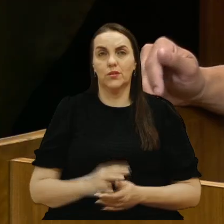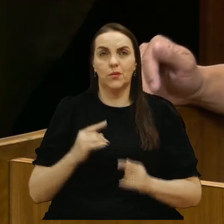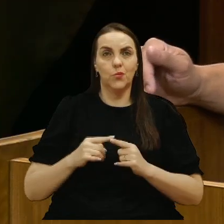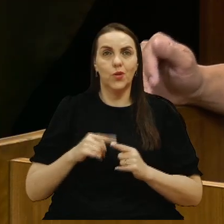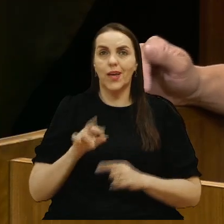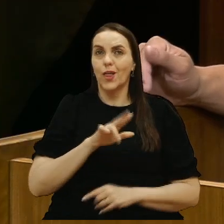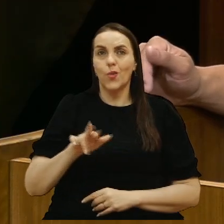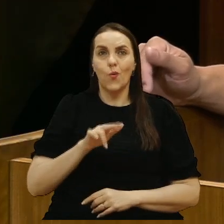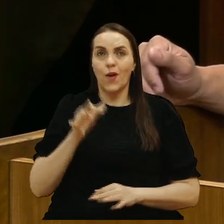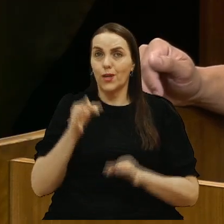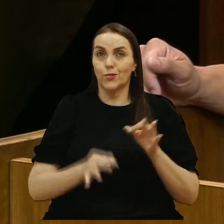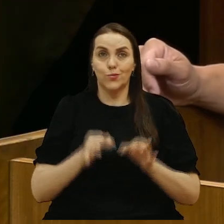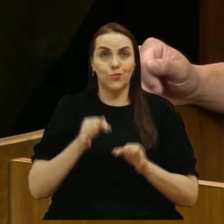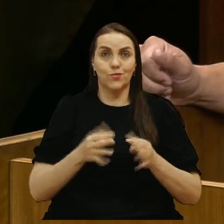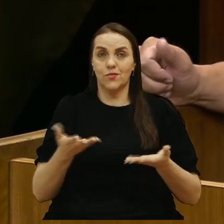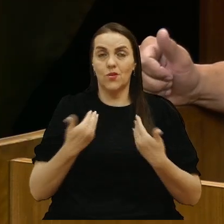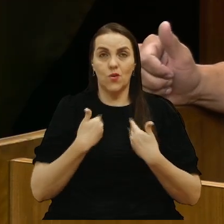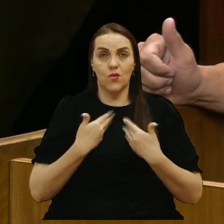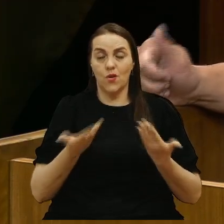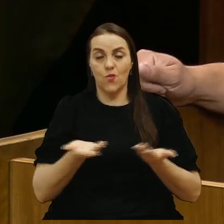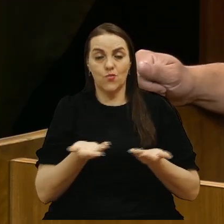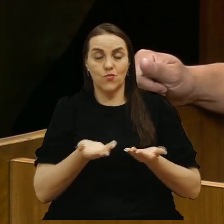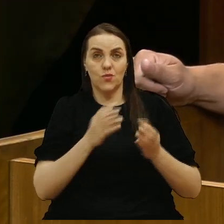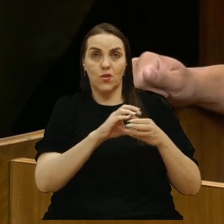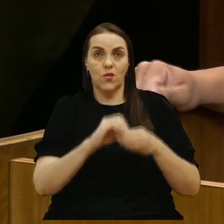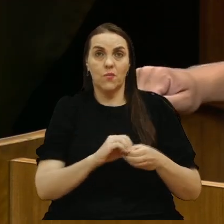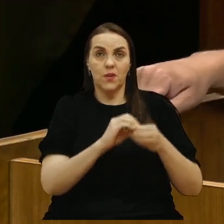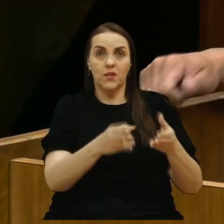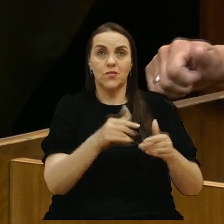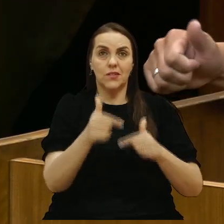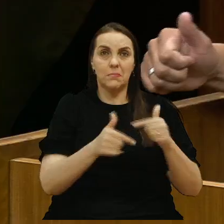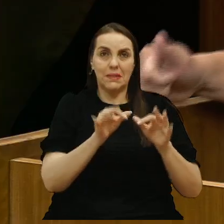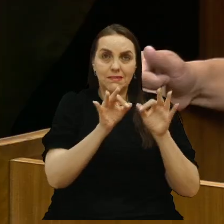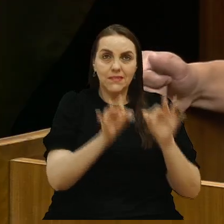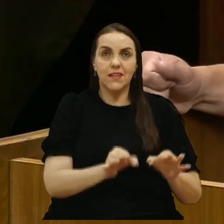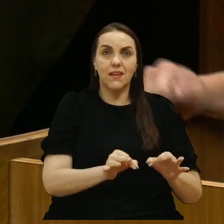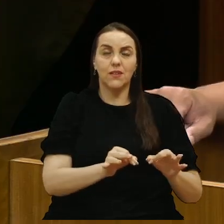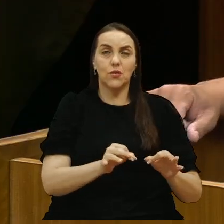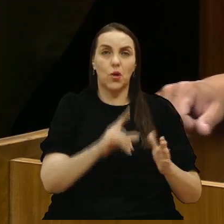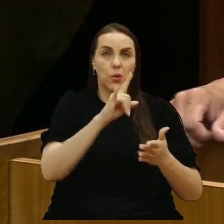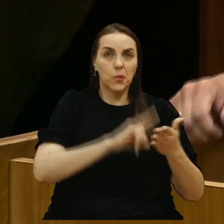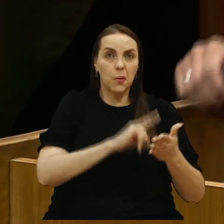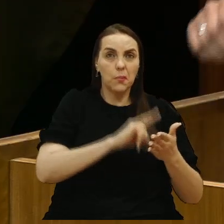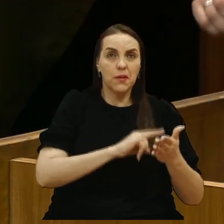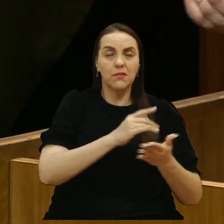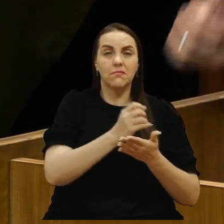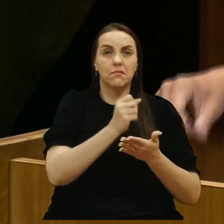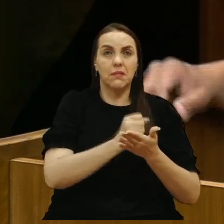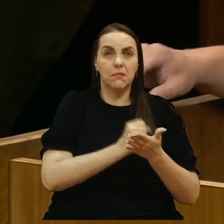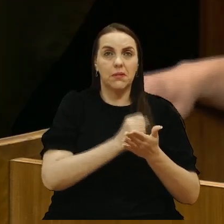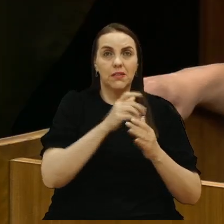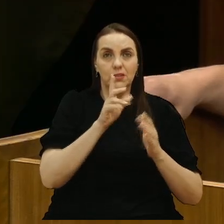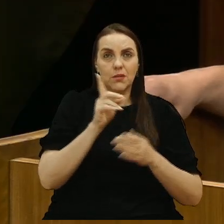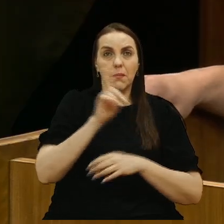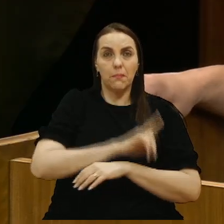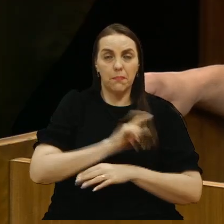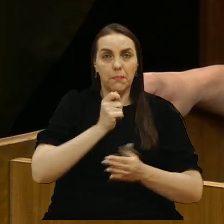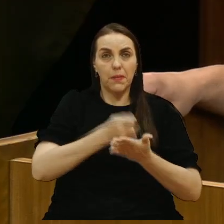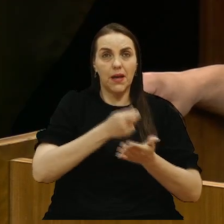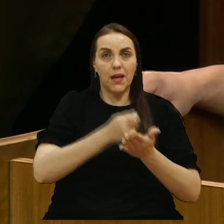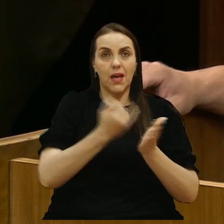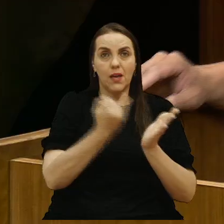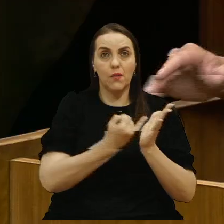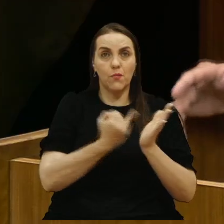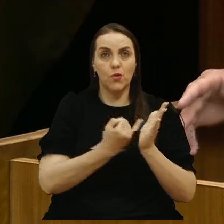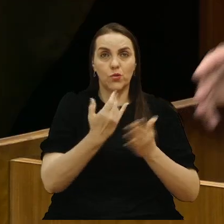é justo hoje para a cooperativa trabalhar de forma correta, ter toda a documentação em dia, pagar todos os impostos que